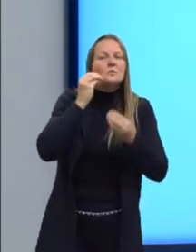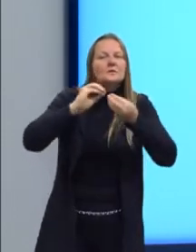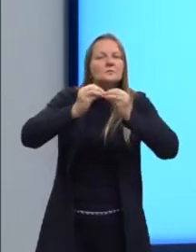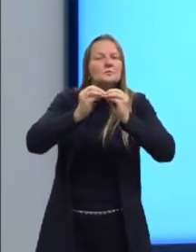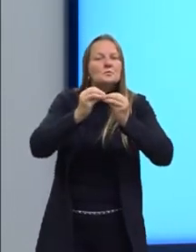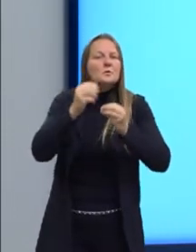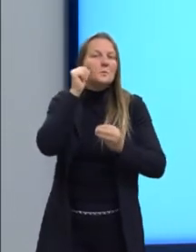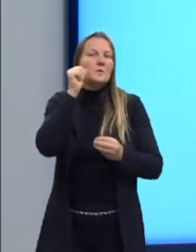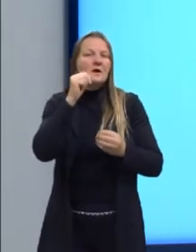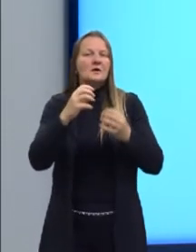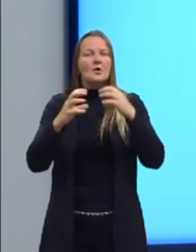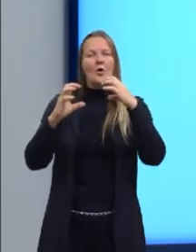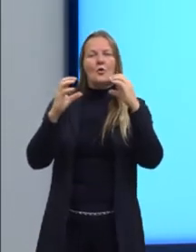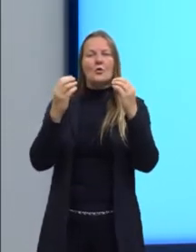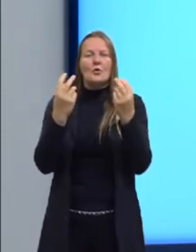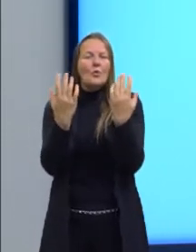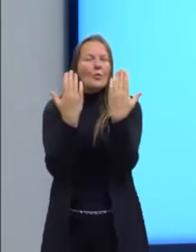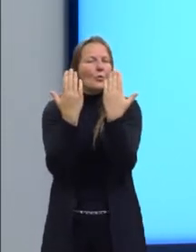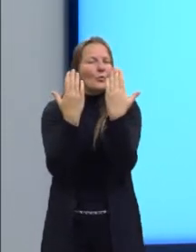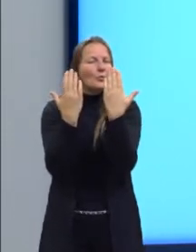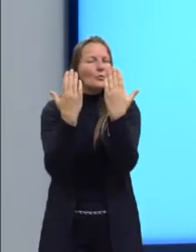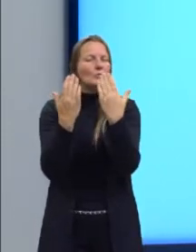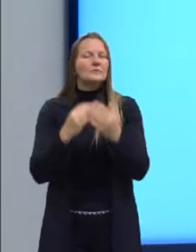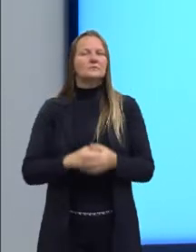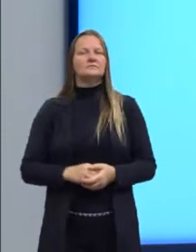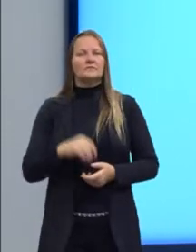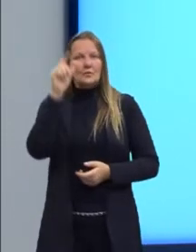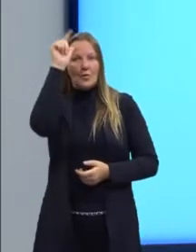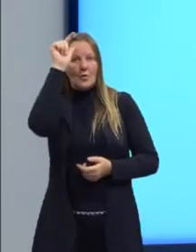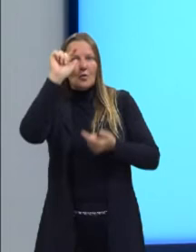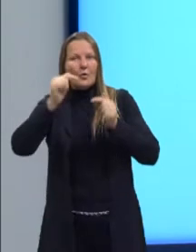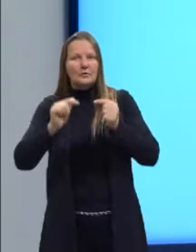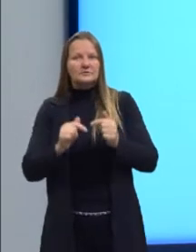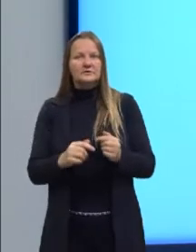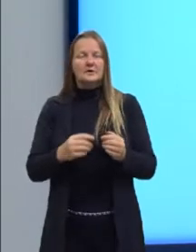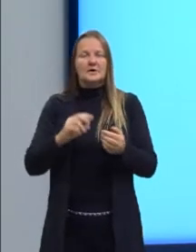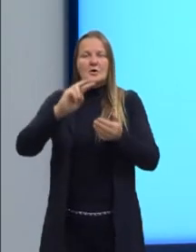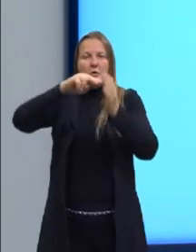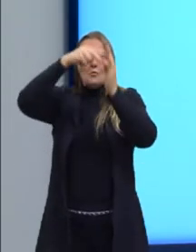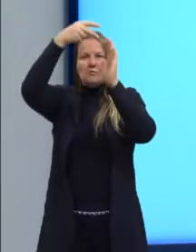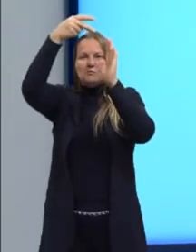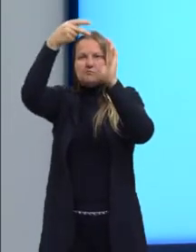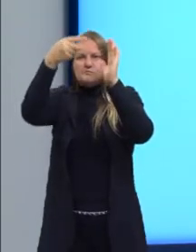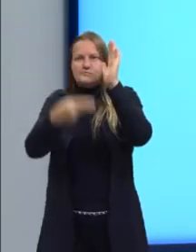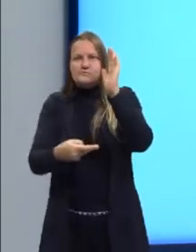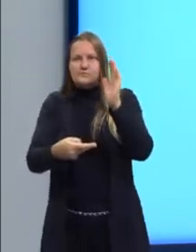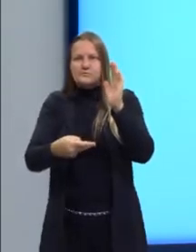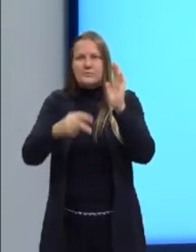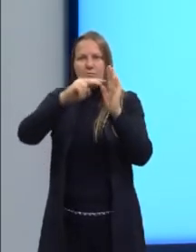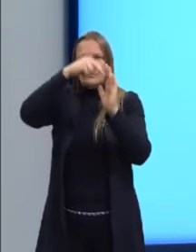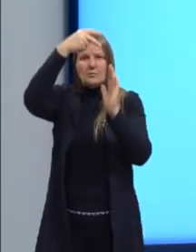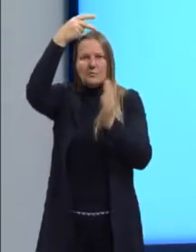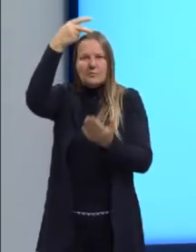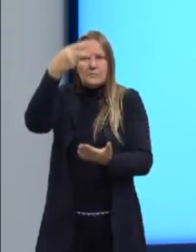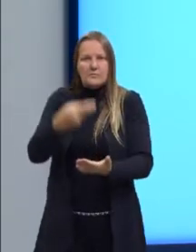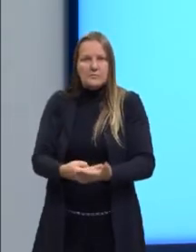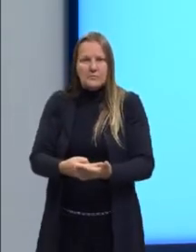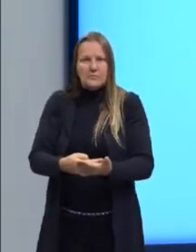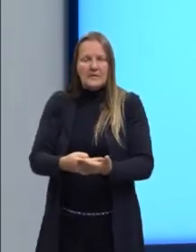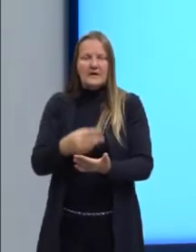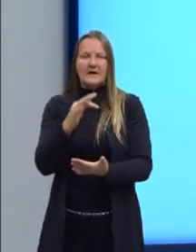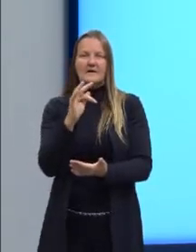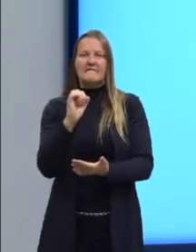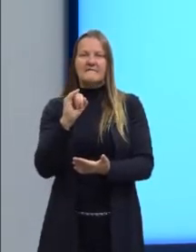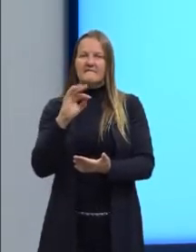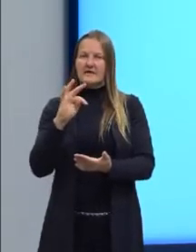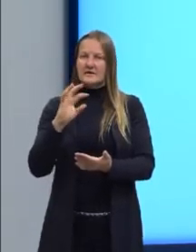como se fosse lógico e a queima final a gente tem né E se acabou no chão feito um pacote bêbado